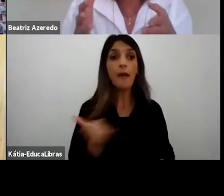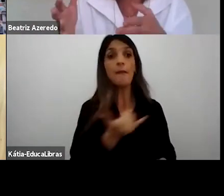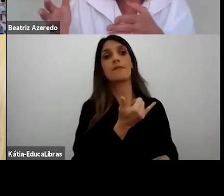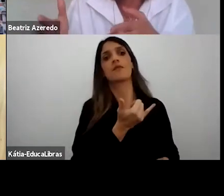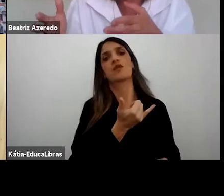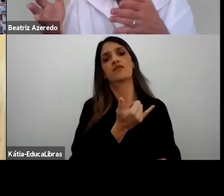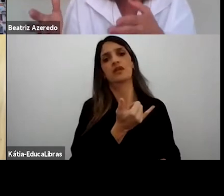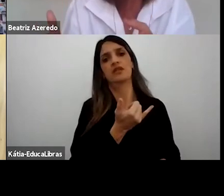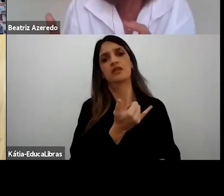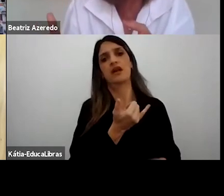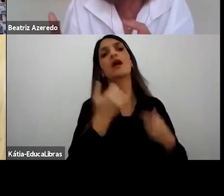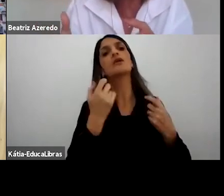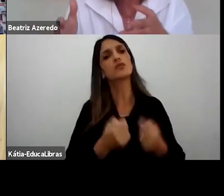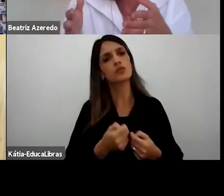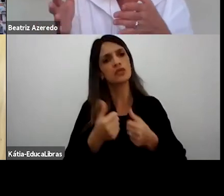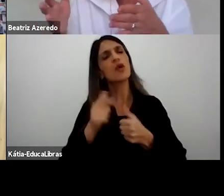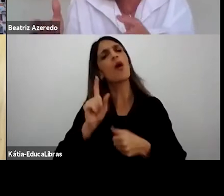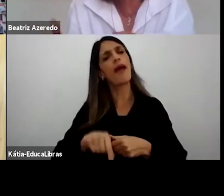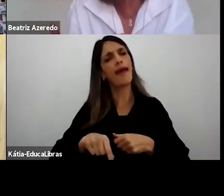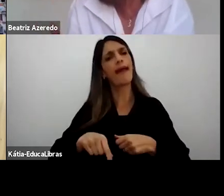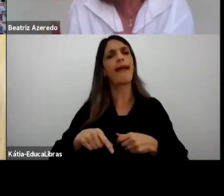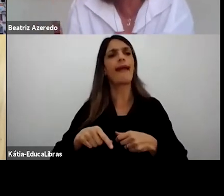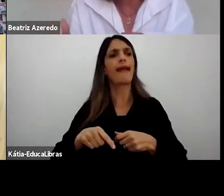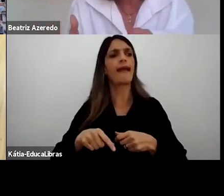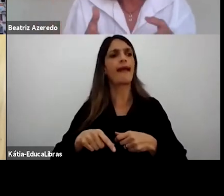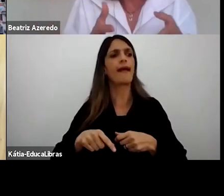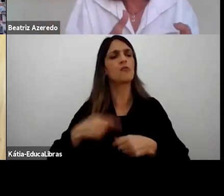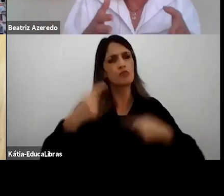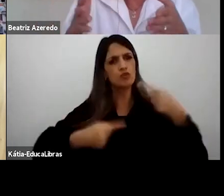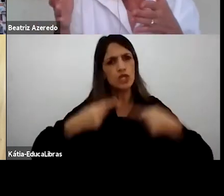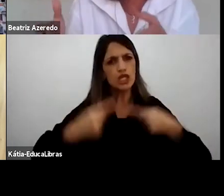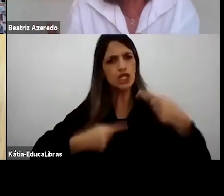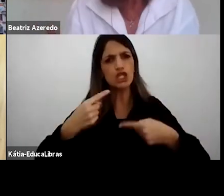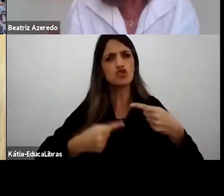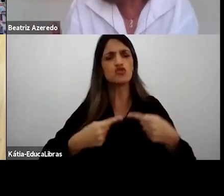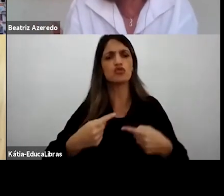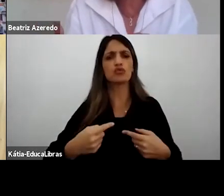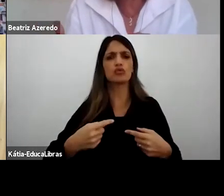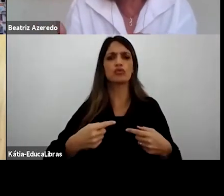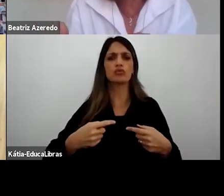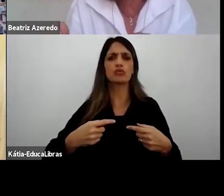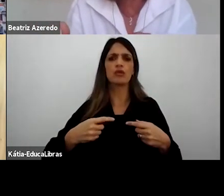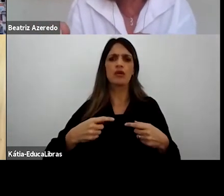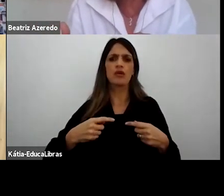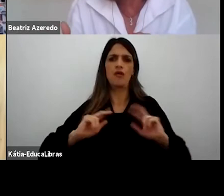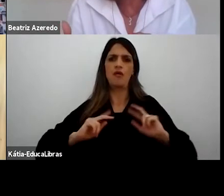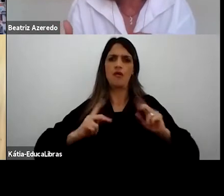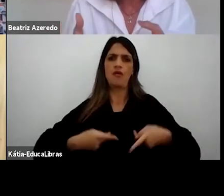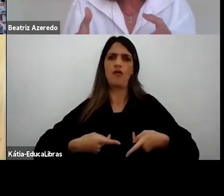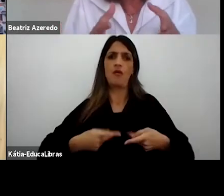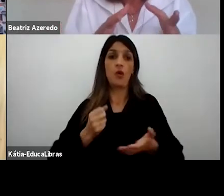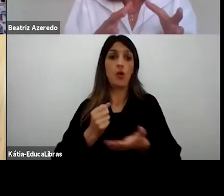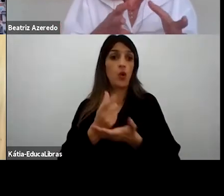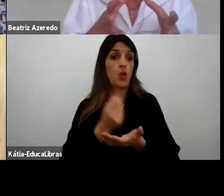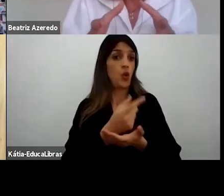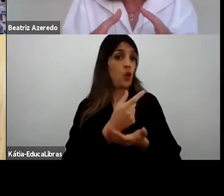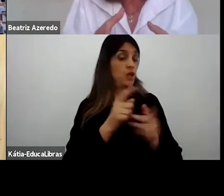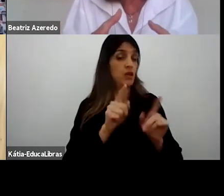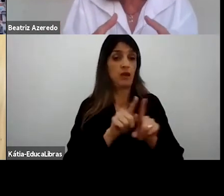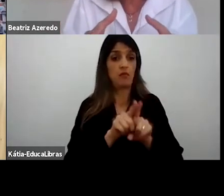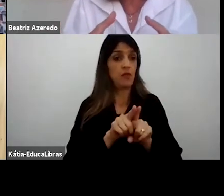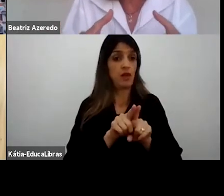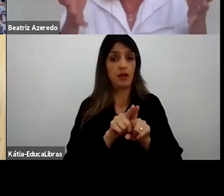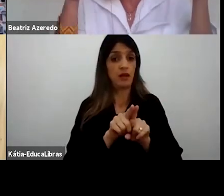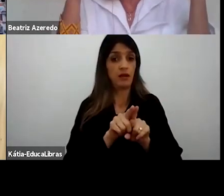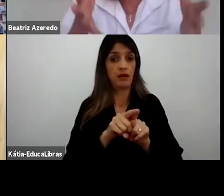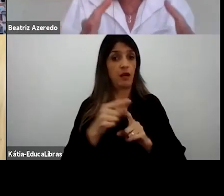sim, doação é um ato político, né? Um ato de cidadania. Assim como o consumo é um ato político também, né? Então, junto